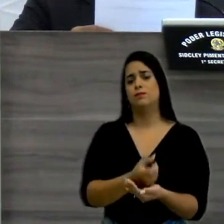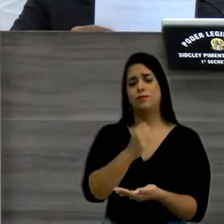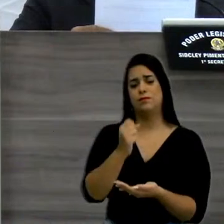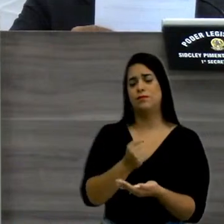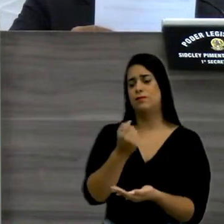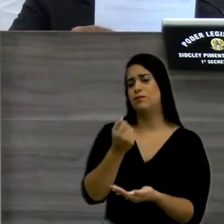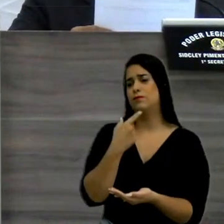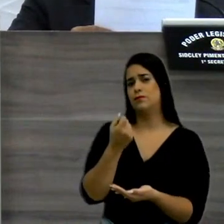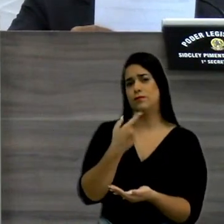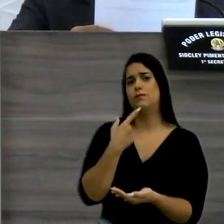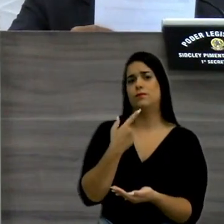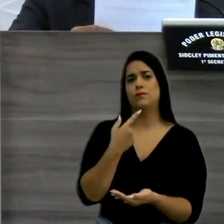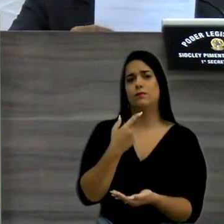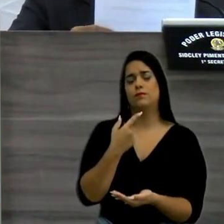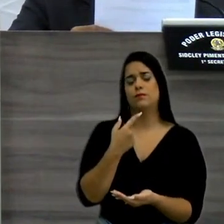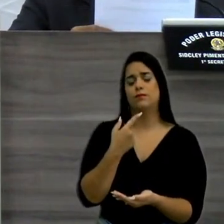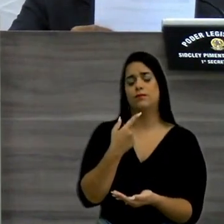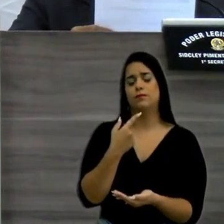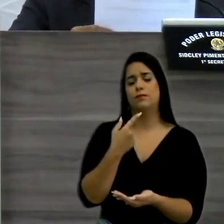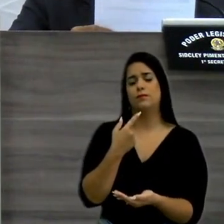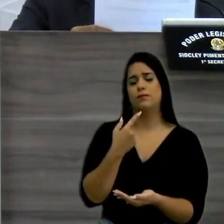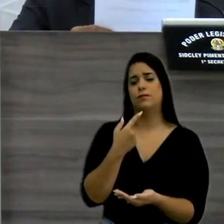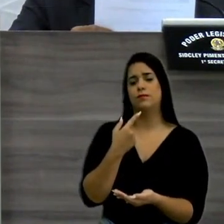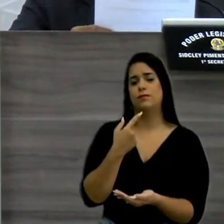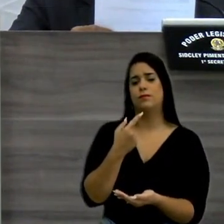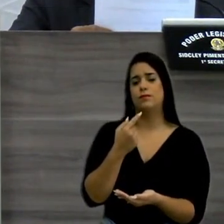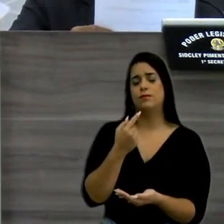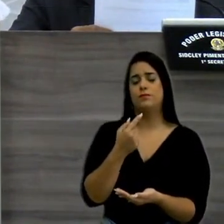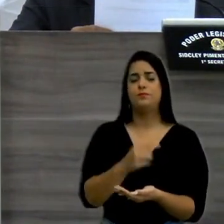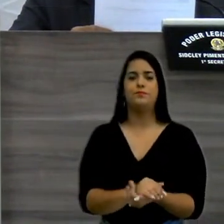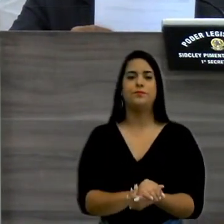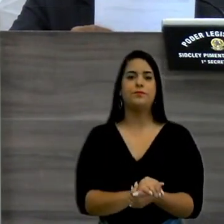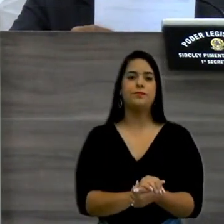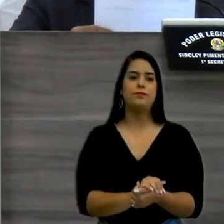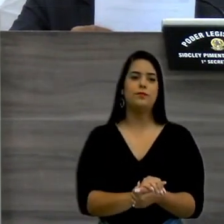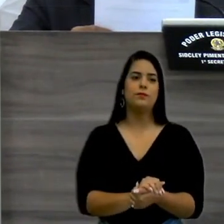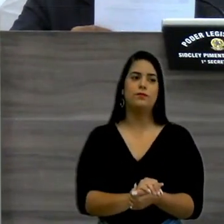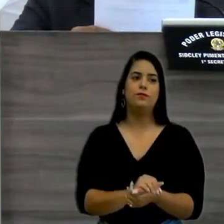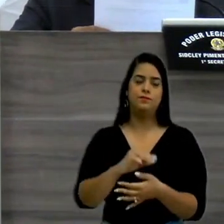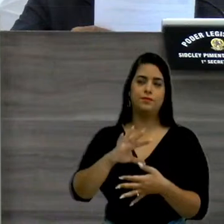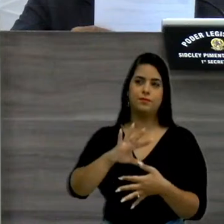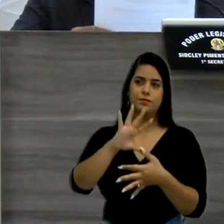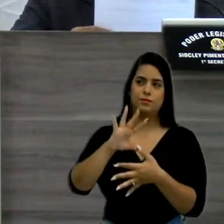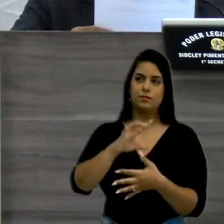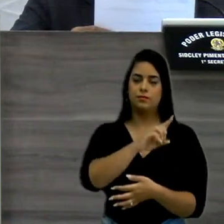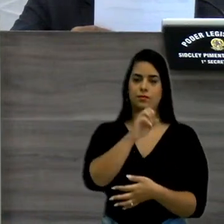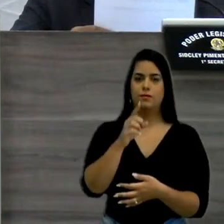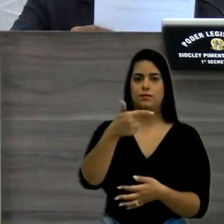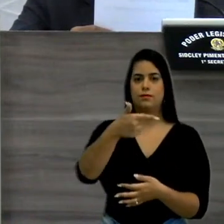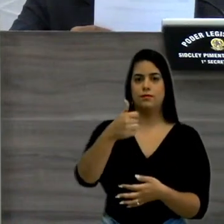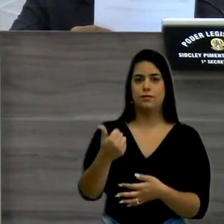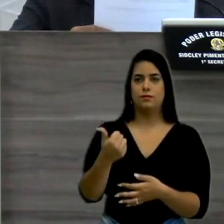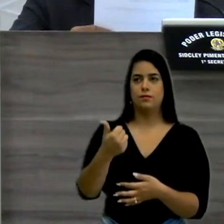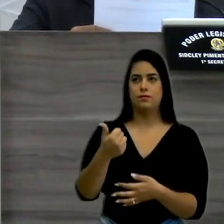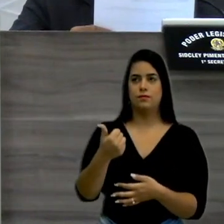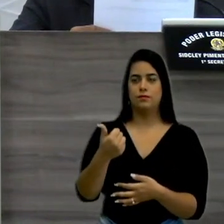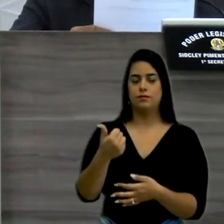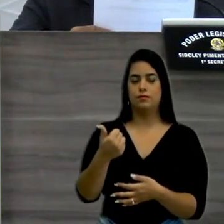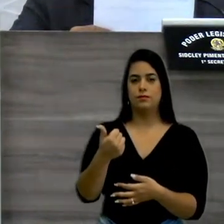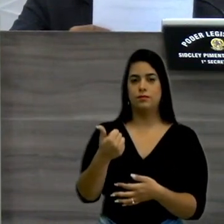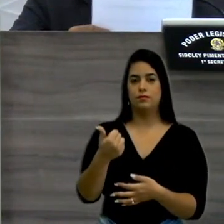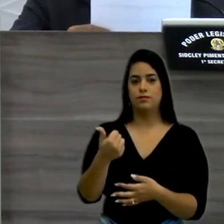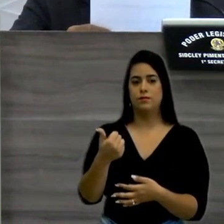Mercaptopurina. Em último processo licitatório de compra, mapa de lance do dia 21/2/2024, este item